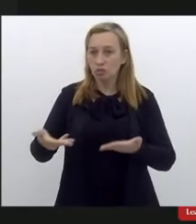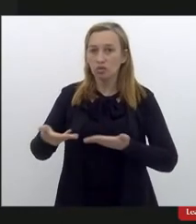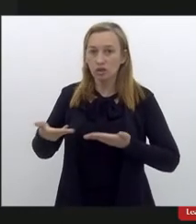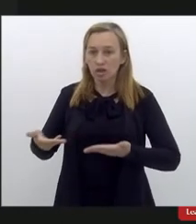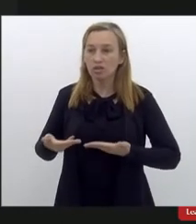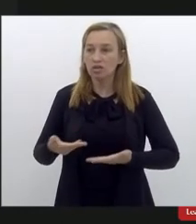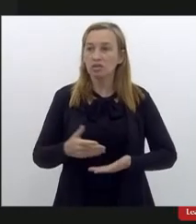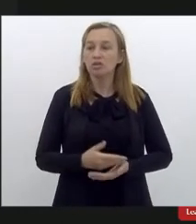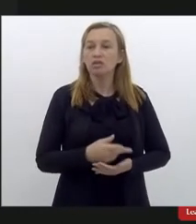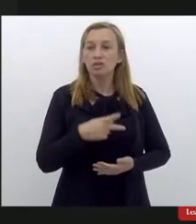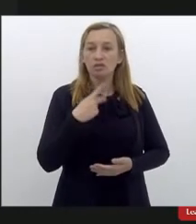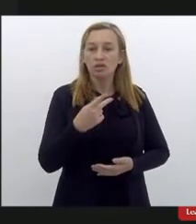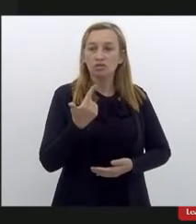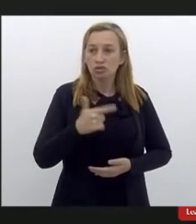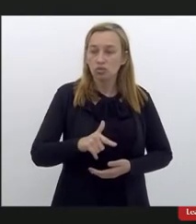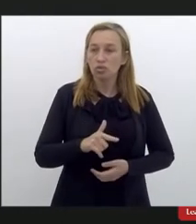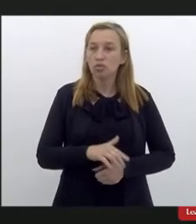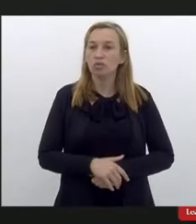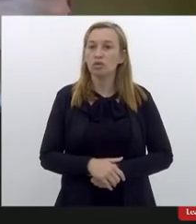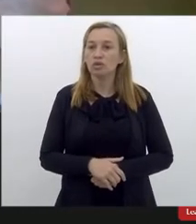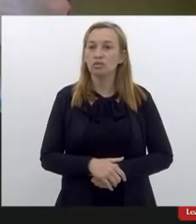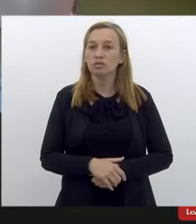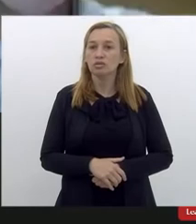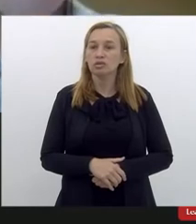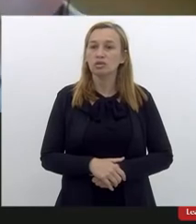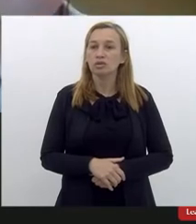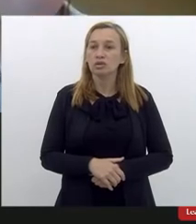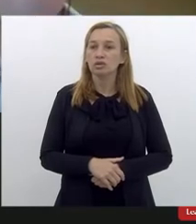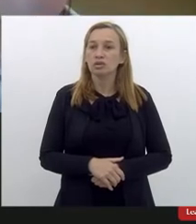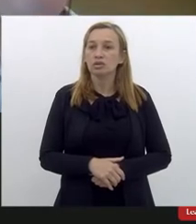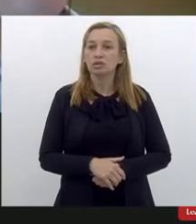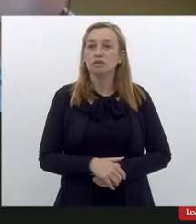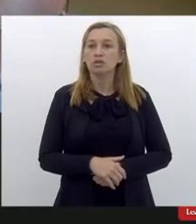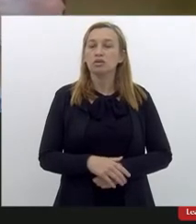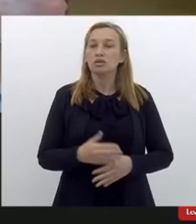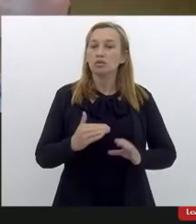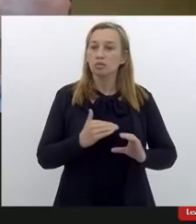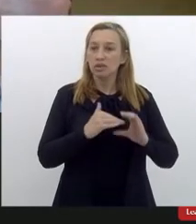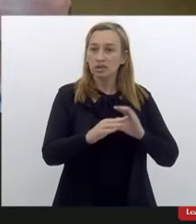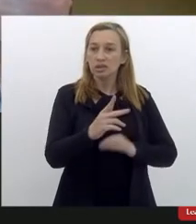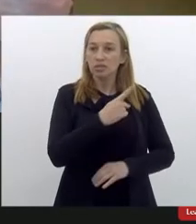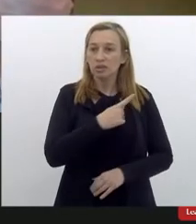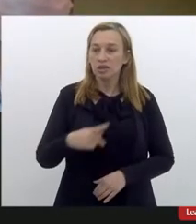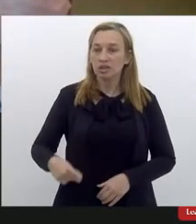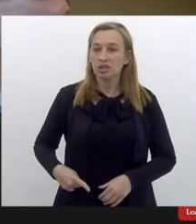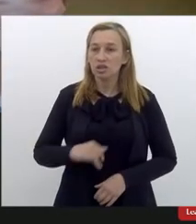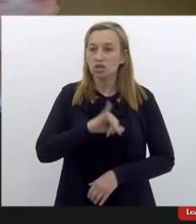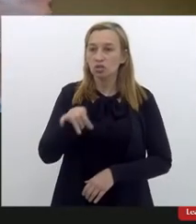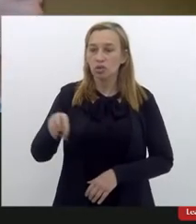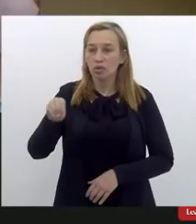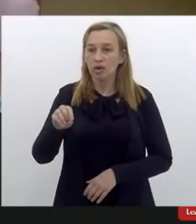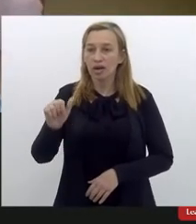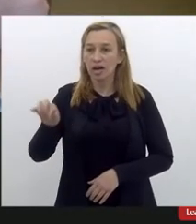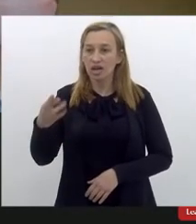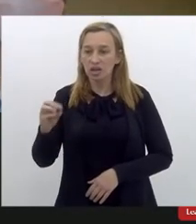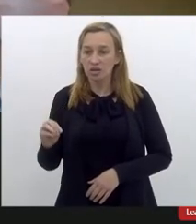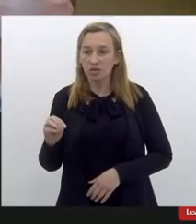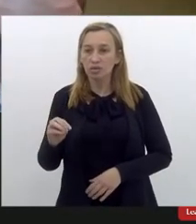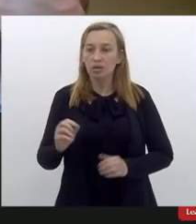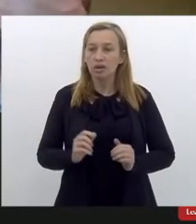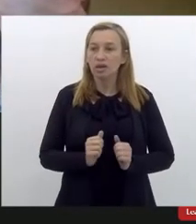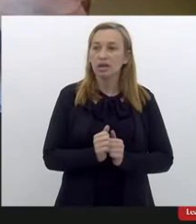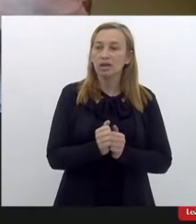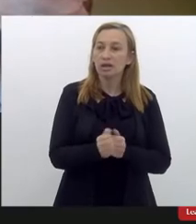Eu repasso mais uma vez aí a intervenção para o presidente João Carrilho, para a gente caminhar